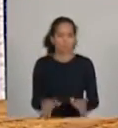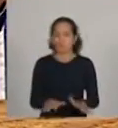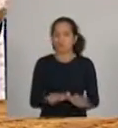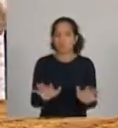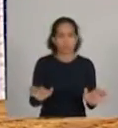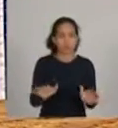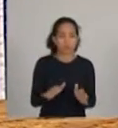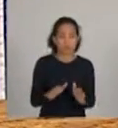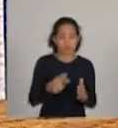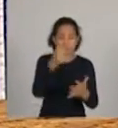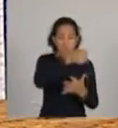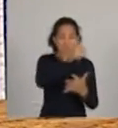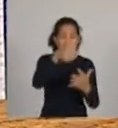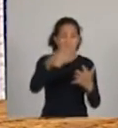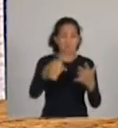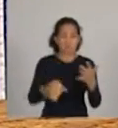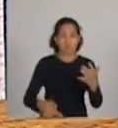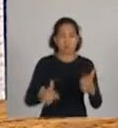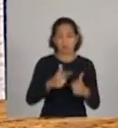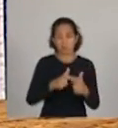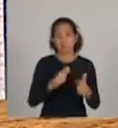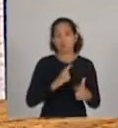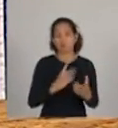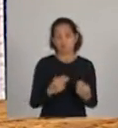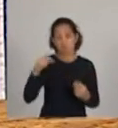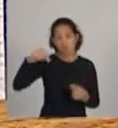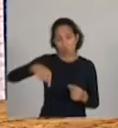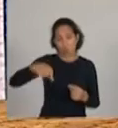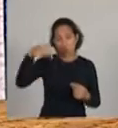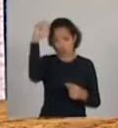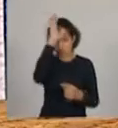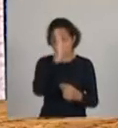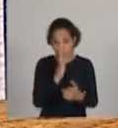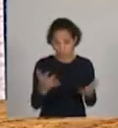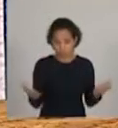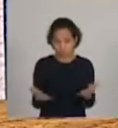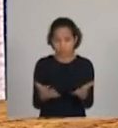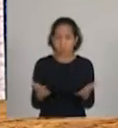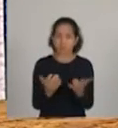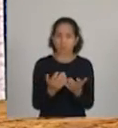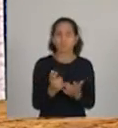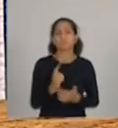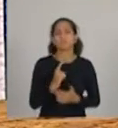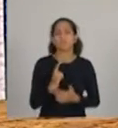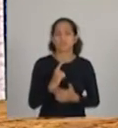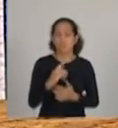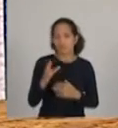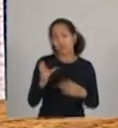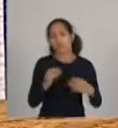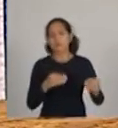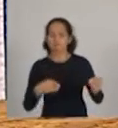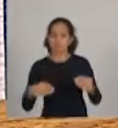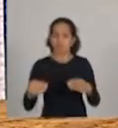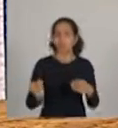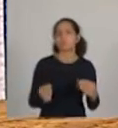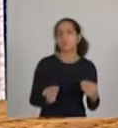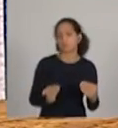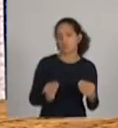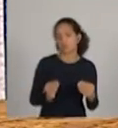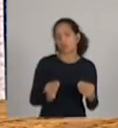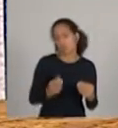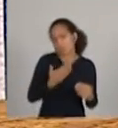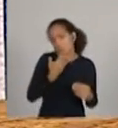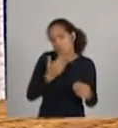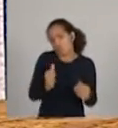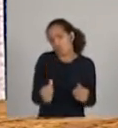Há uma infinidade de coisas. Hoje, no Brasil, já abriu-se, né, já houve uma flexibilização no sentido